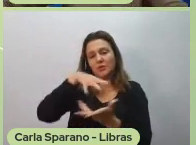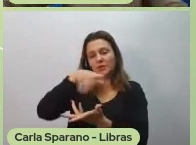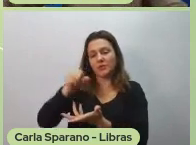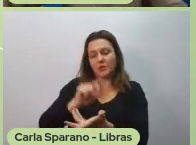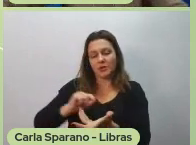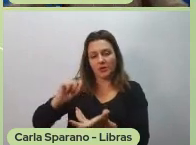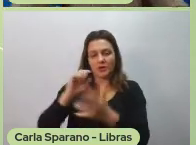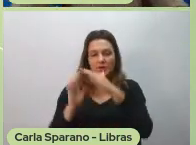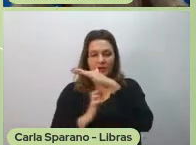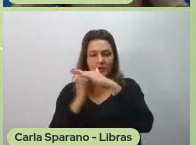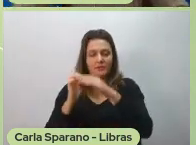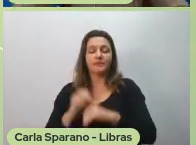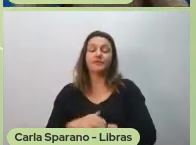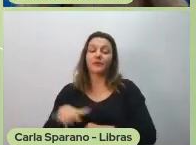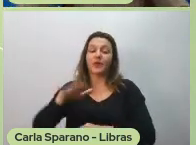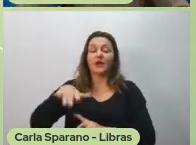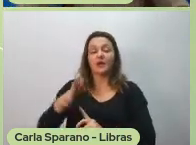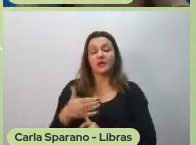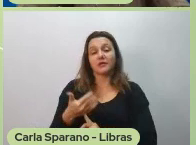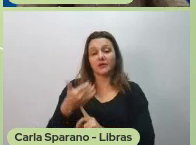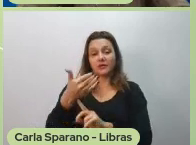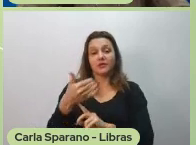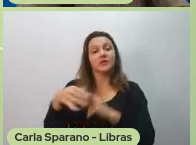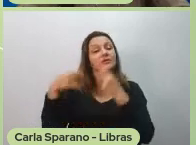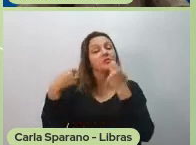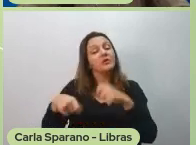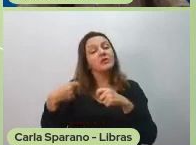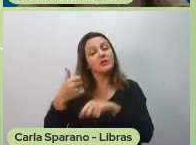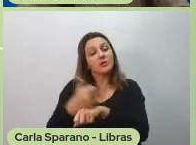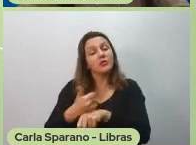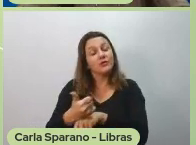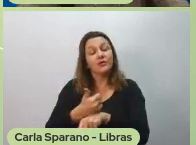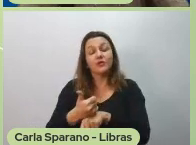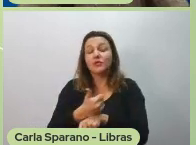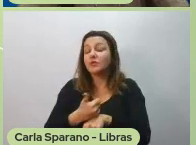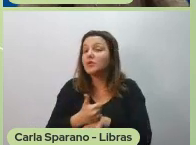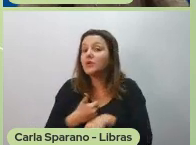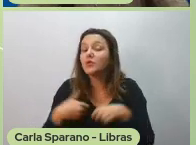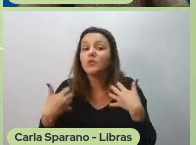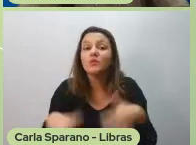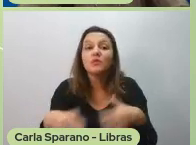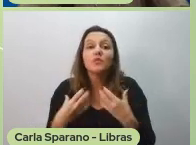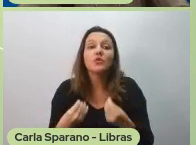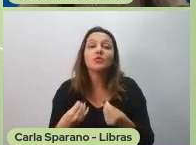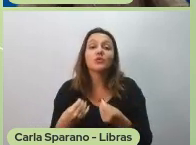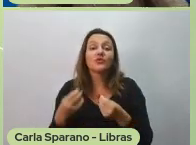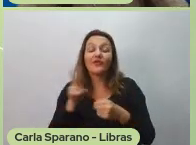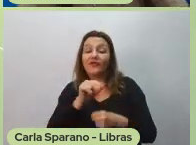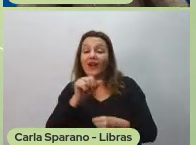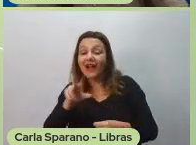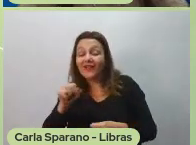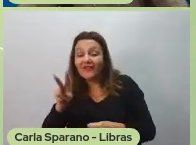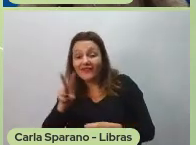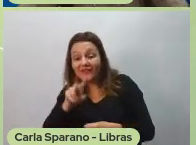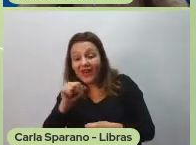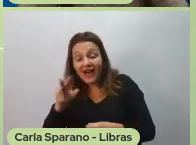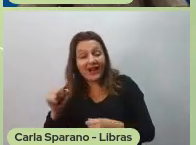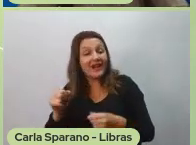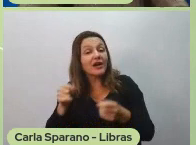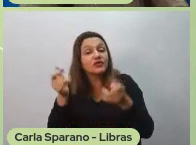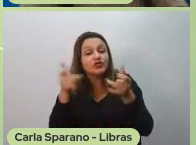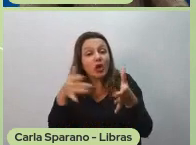de tecnologia, a demanda por profissionais é tão grande e sobram tantas vagas que ações